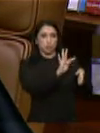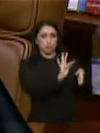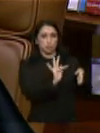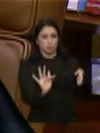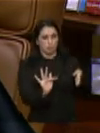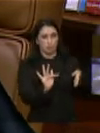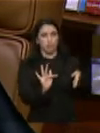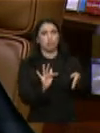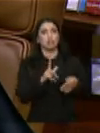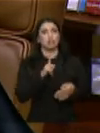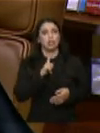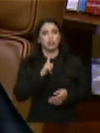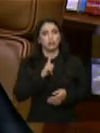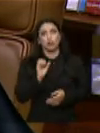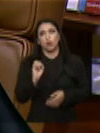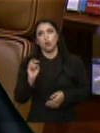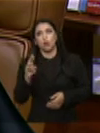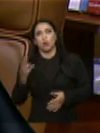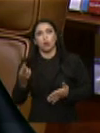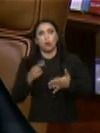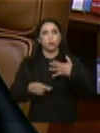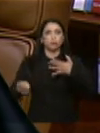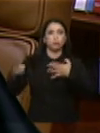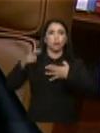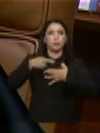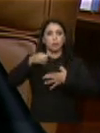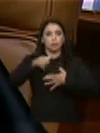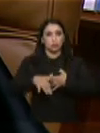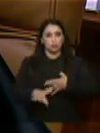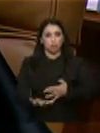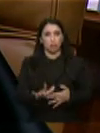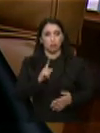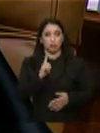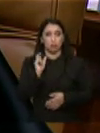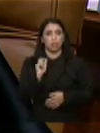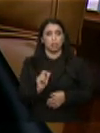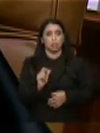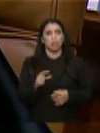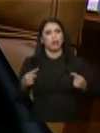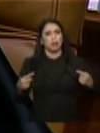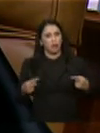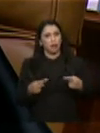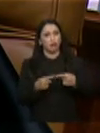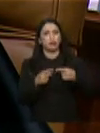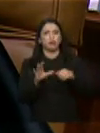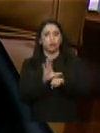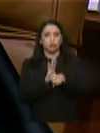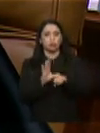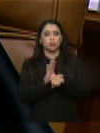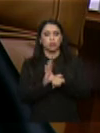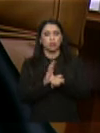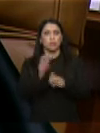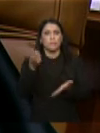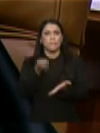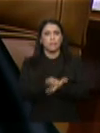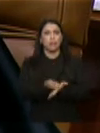Federal ou em sede de repercussão geral, que declara a constitucionalidade de